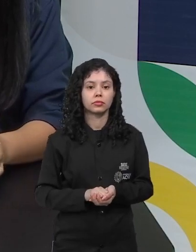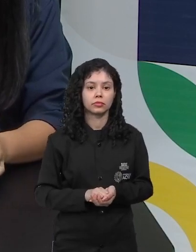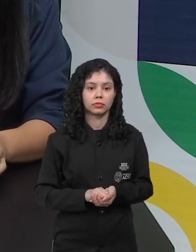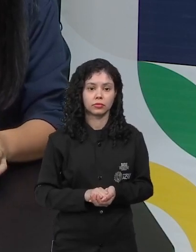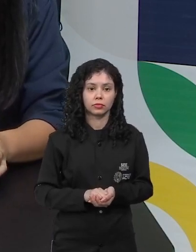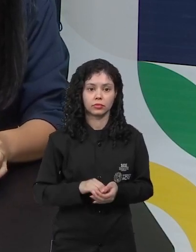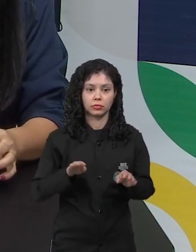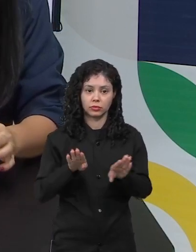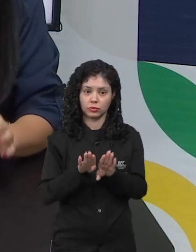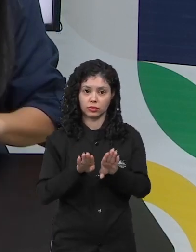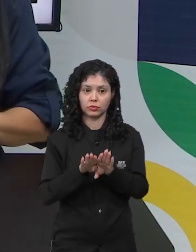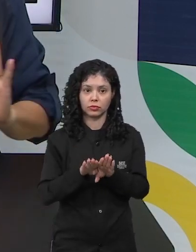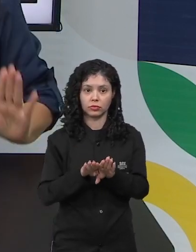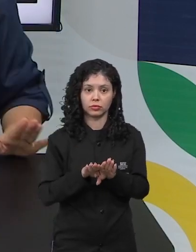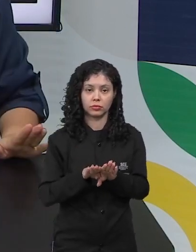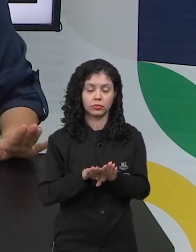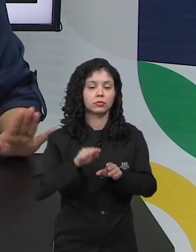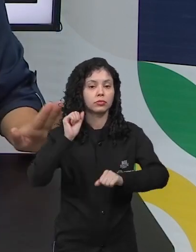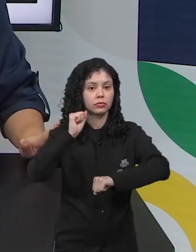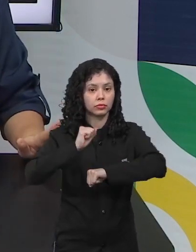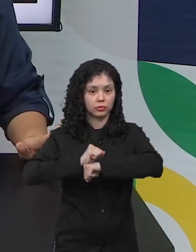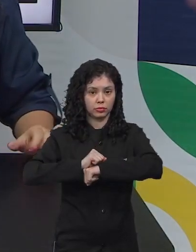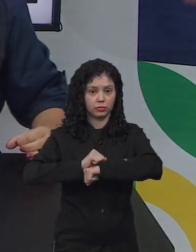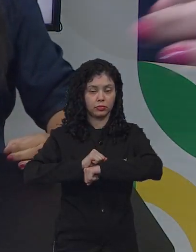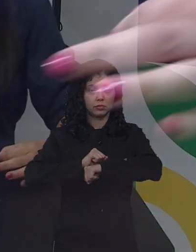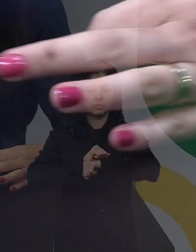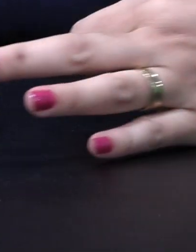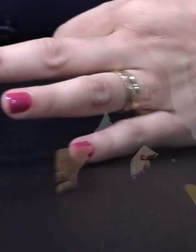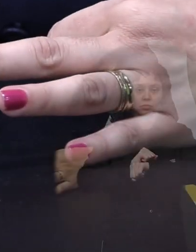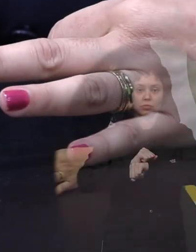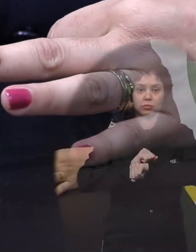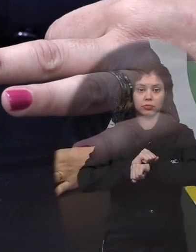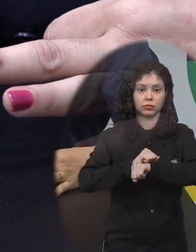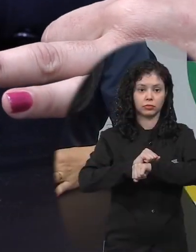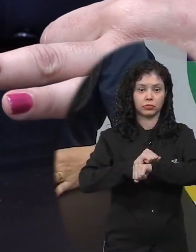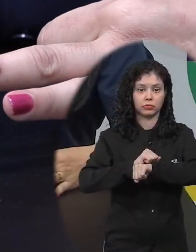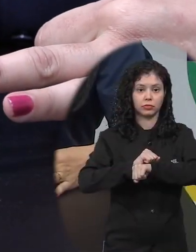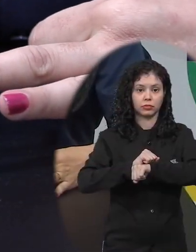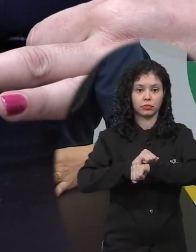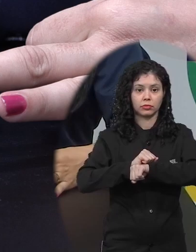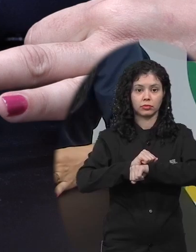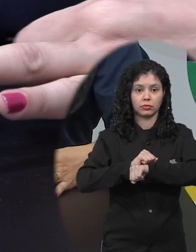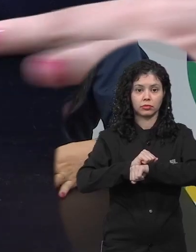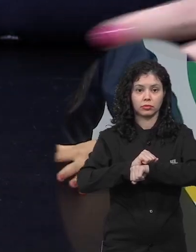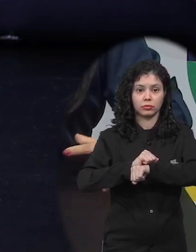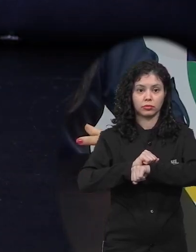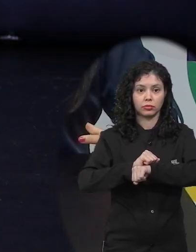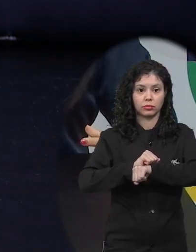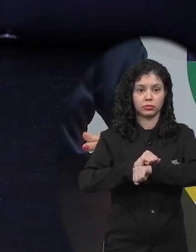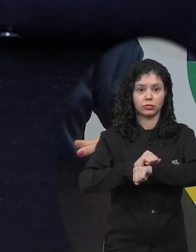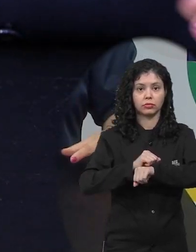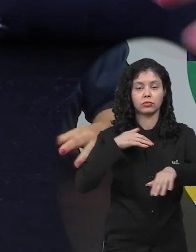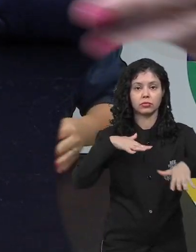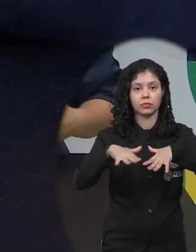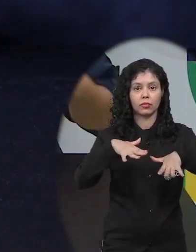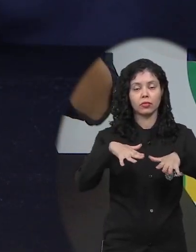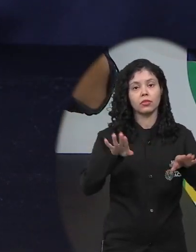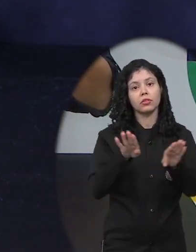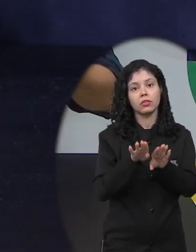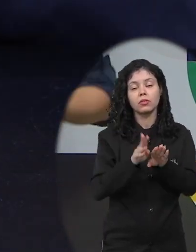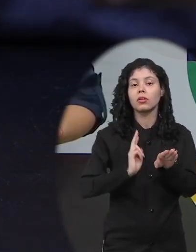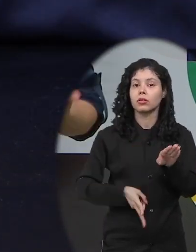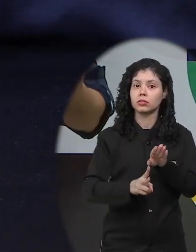paradinha, está aqui sentadinha, o carro está em repouso e, de repente, o quê? Ó, o carro entra em movimento.